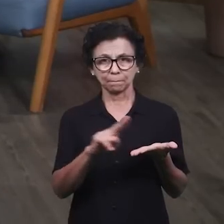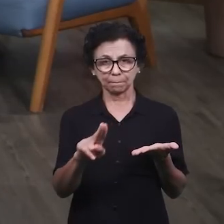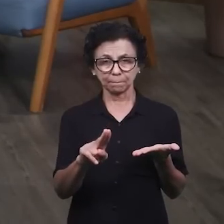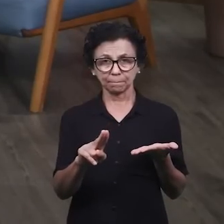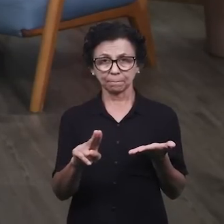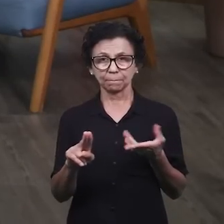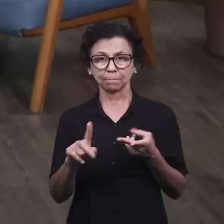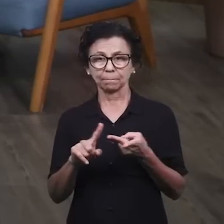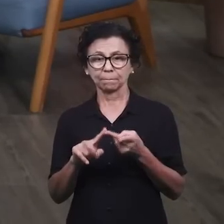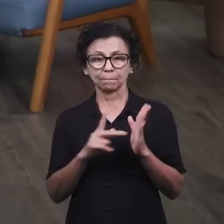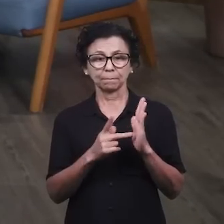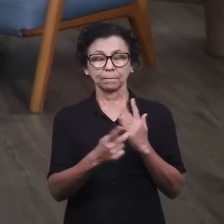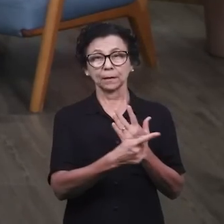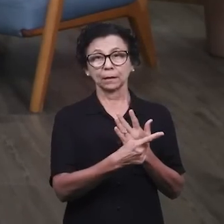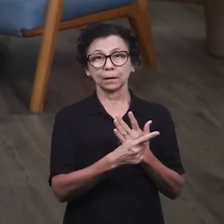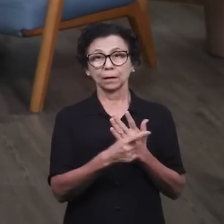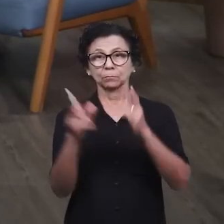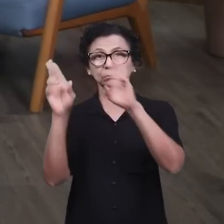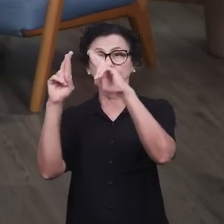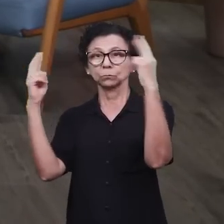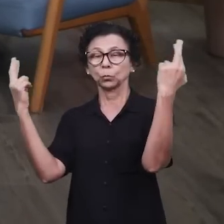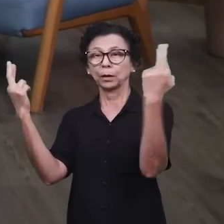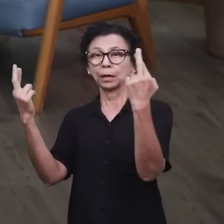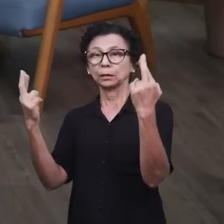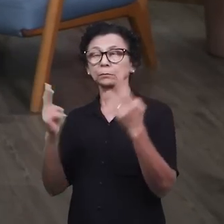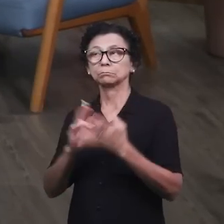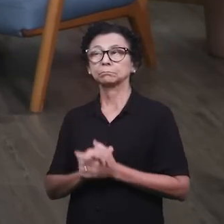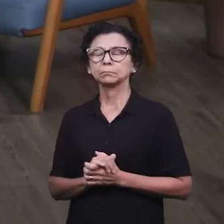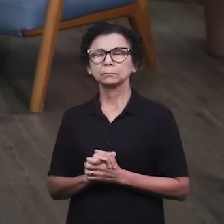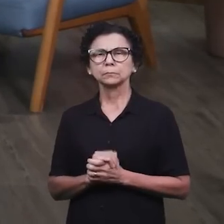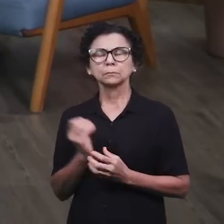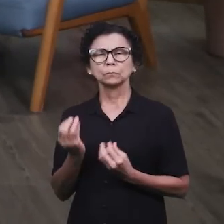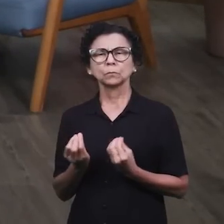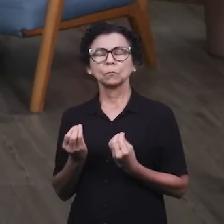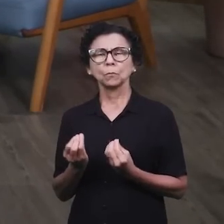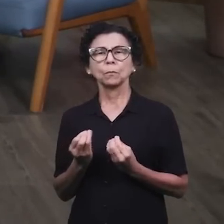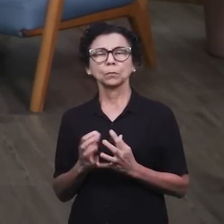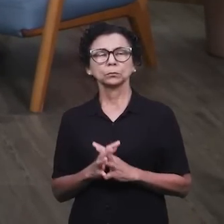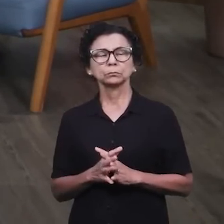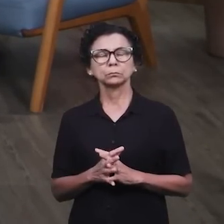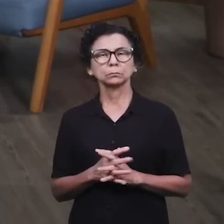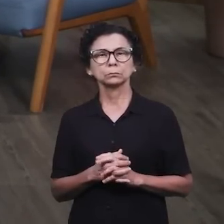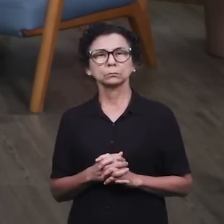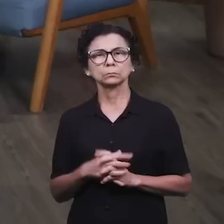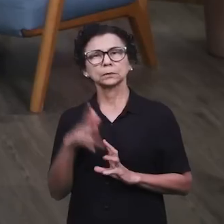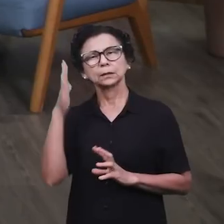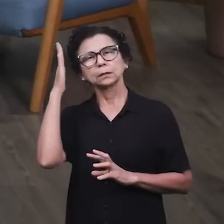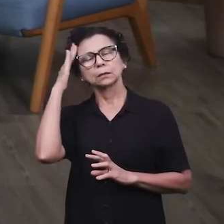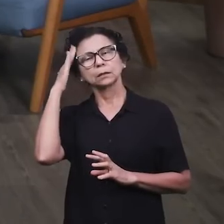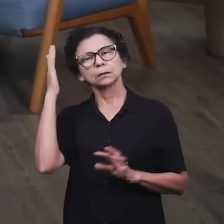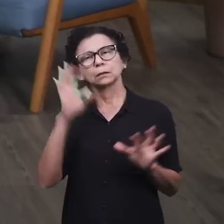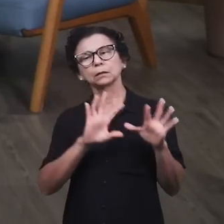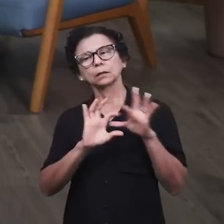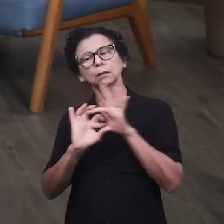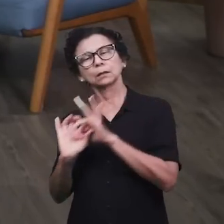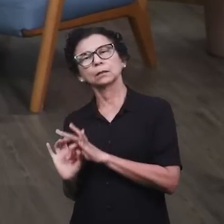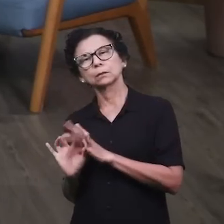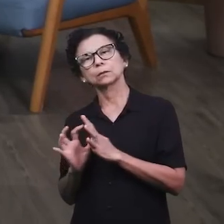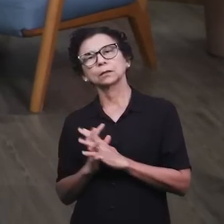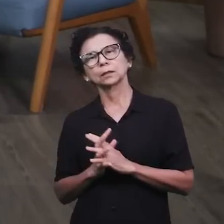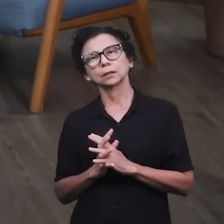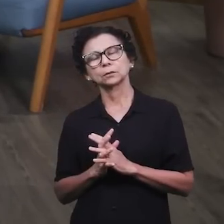uma experiência com Deus. Como é que a gente, nessa vinculação das 7 cartas